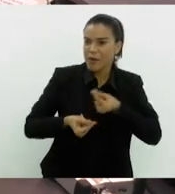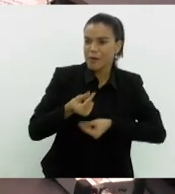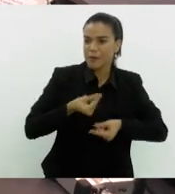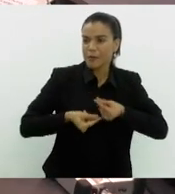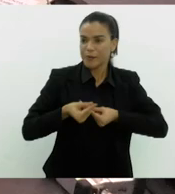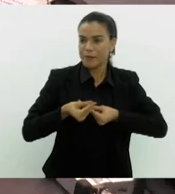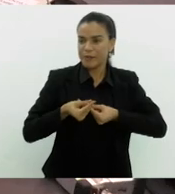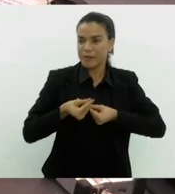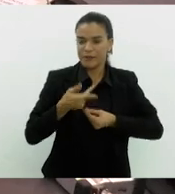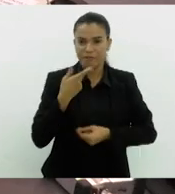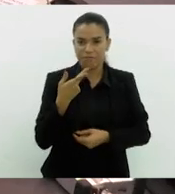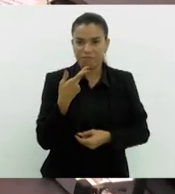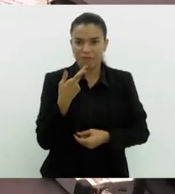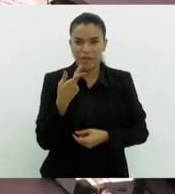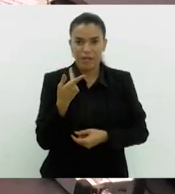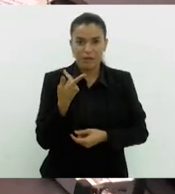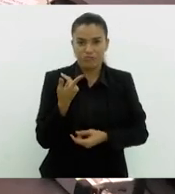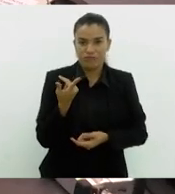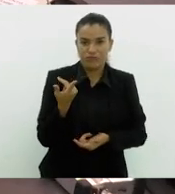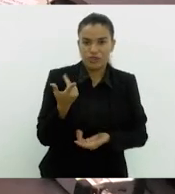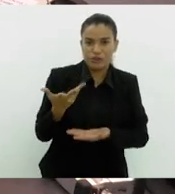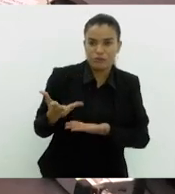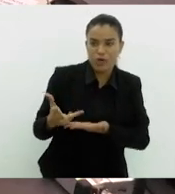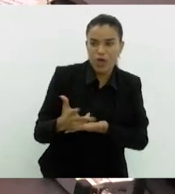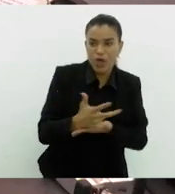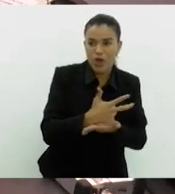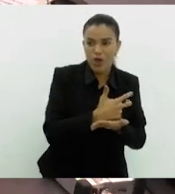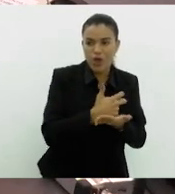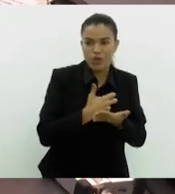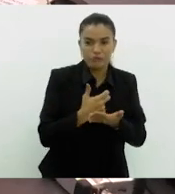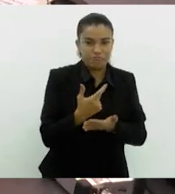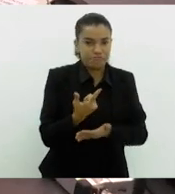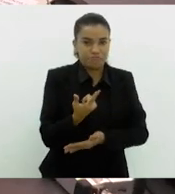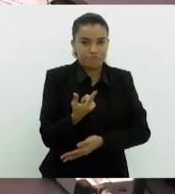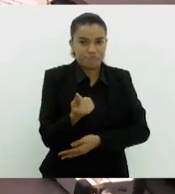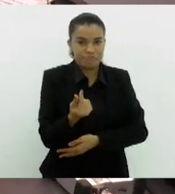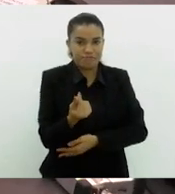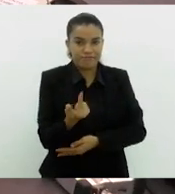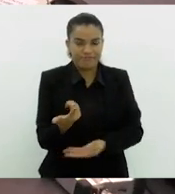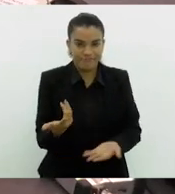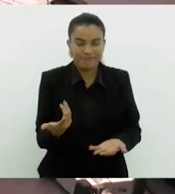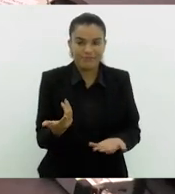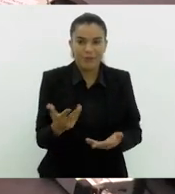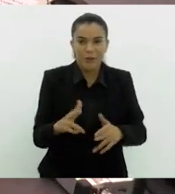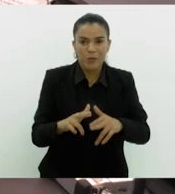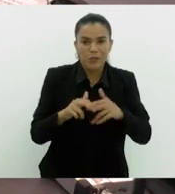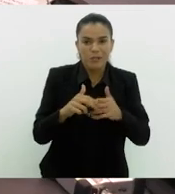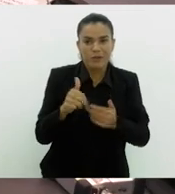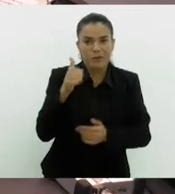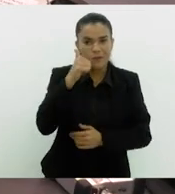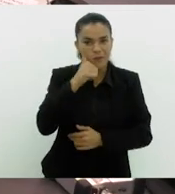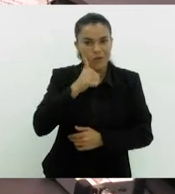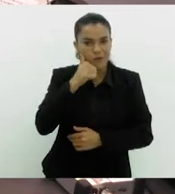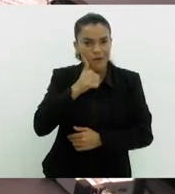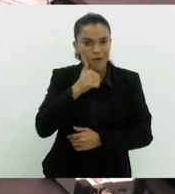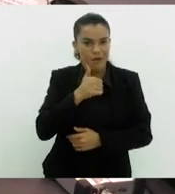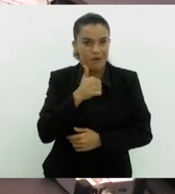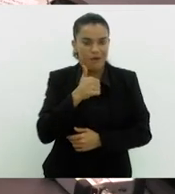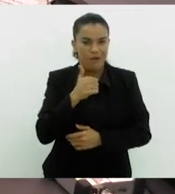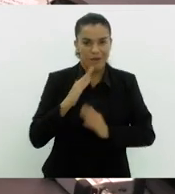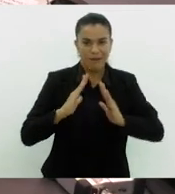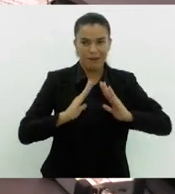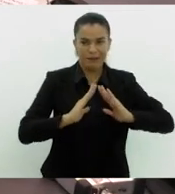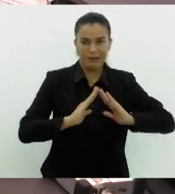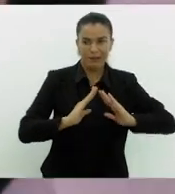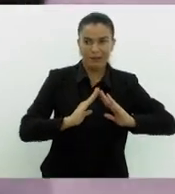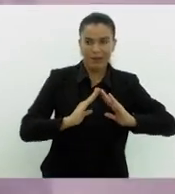está falando de orçamento, a gente está falando de dinheiro. Então, se essas mulheres que estão em